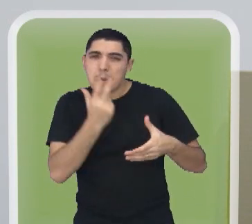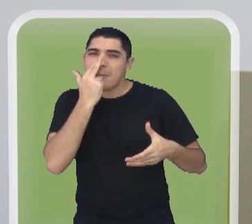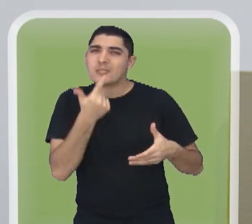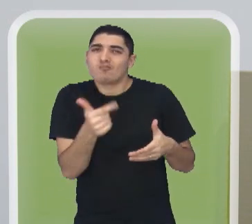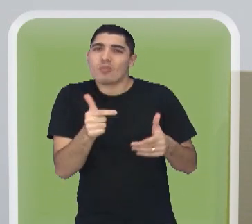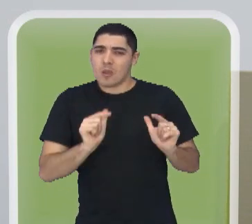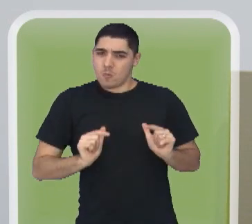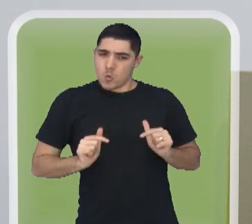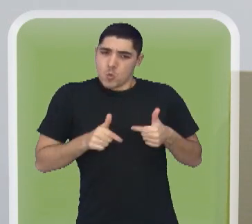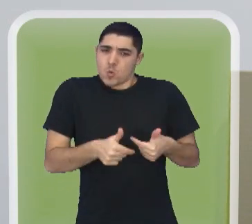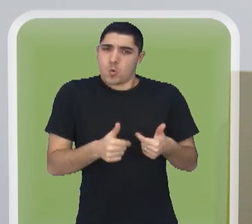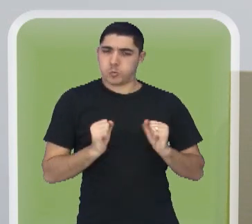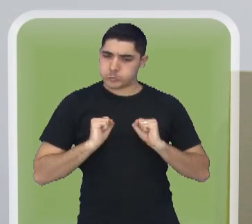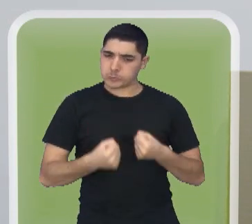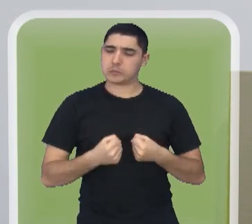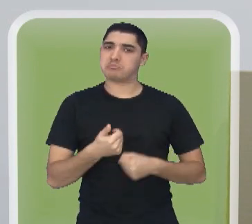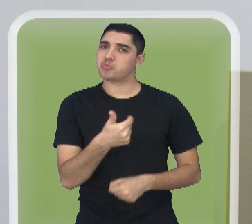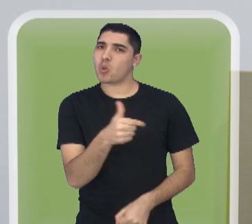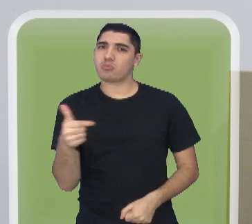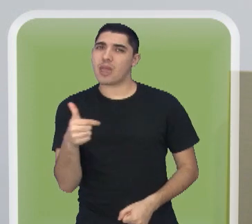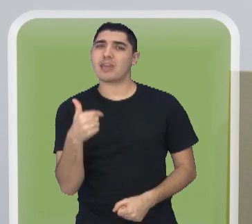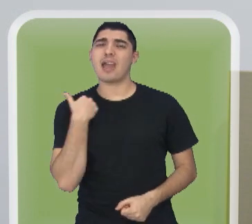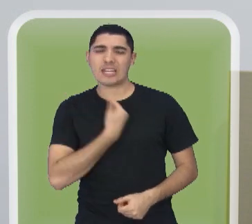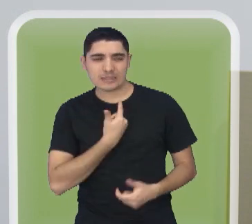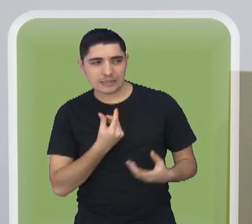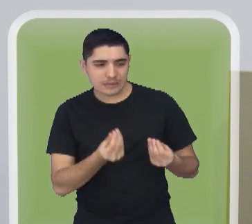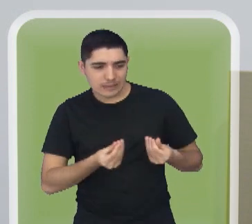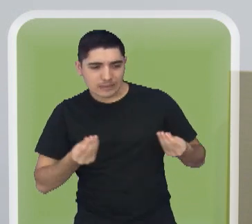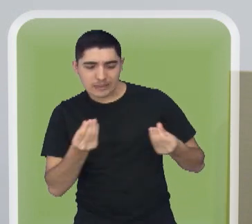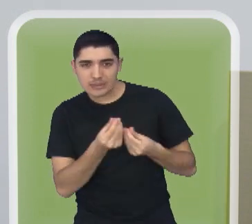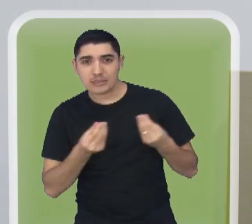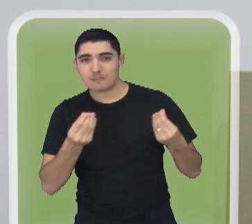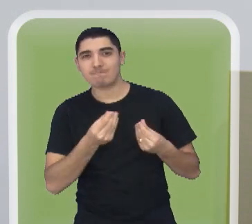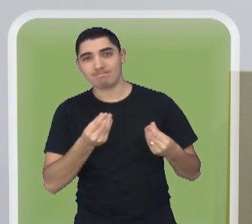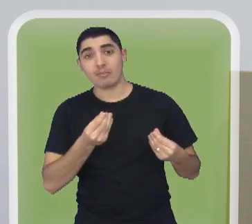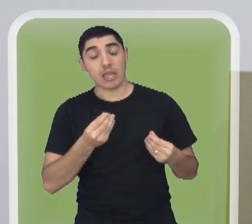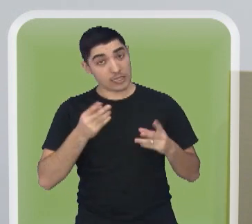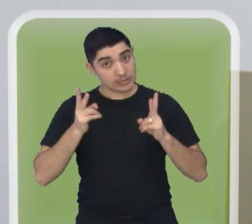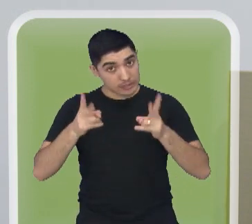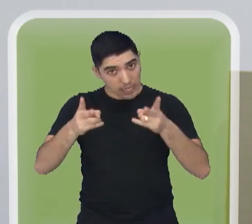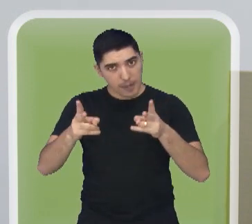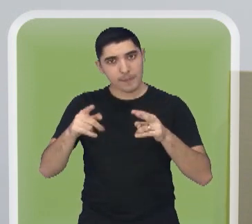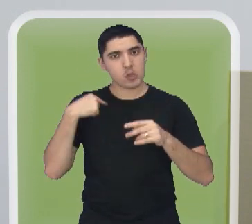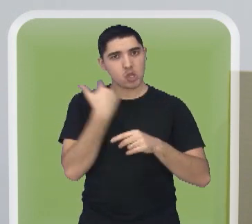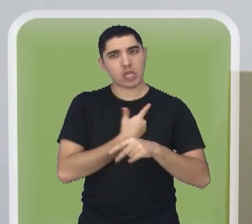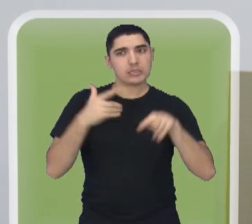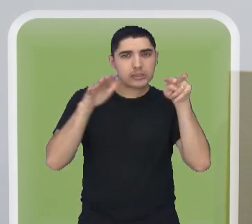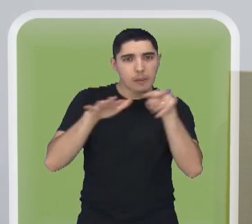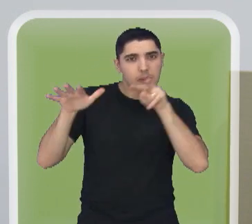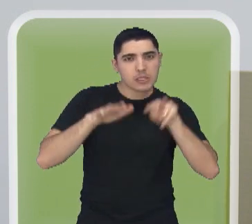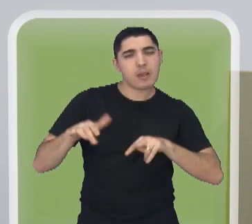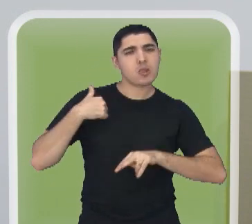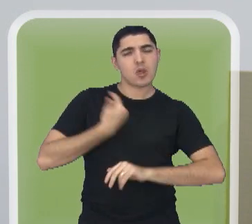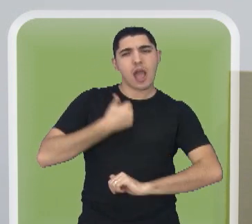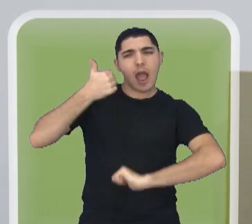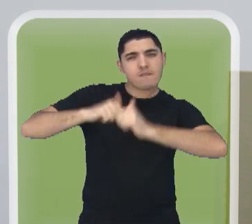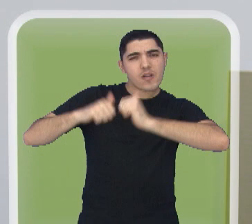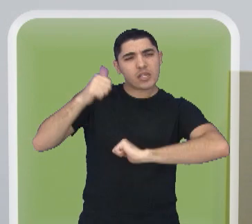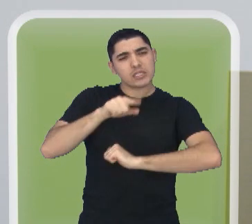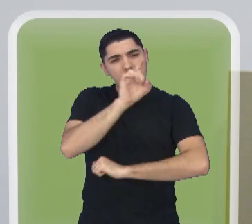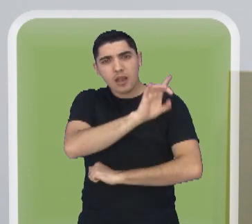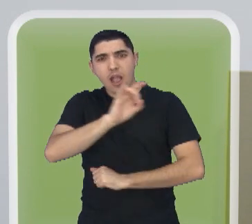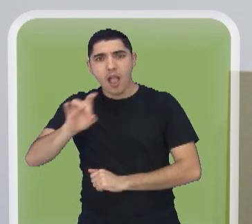tínhamos um objetivo técnico, né? Que nós avaliávamos toda semana e isso não estava acontecendo, né?